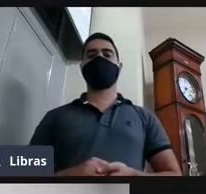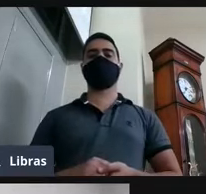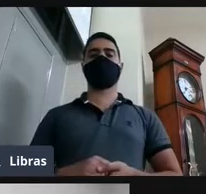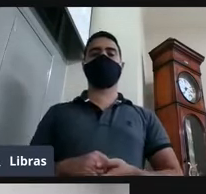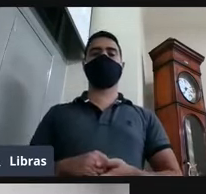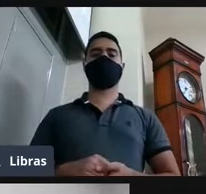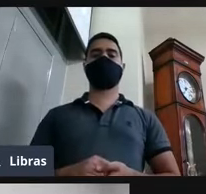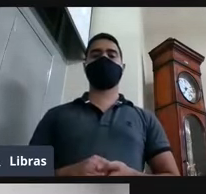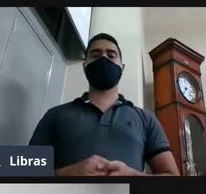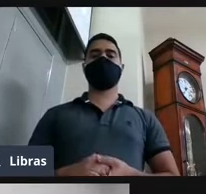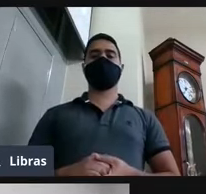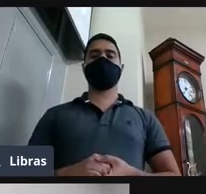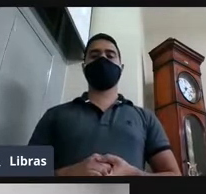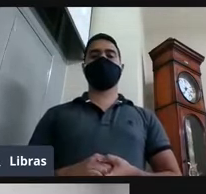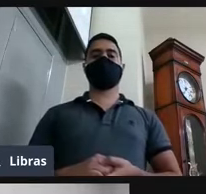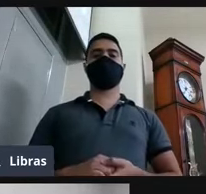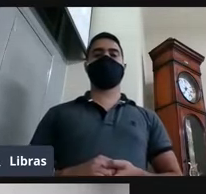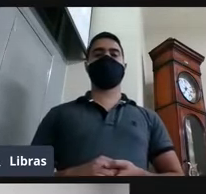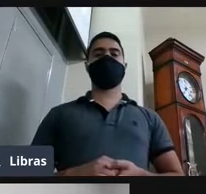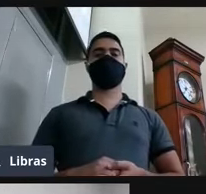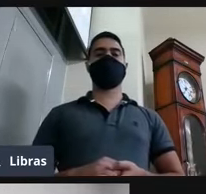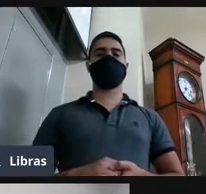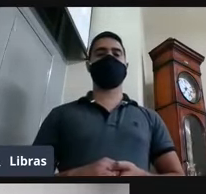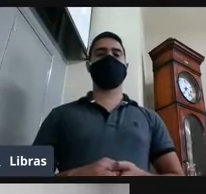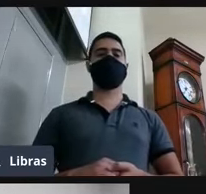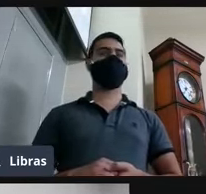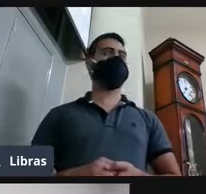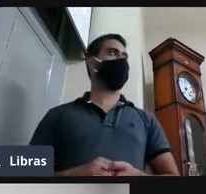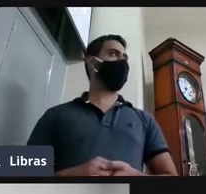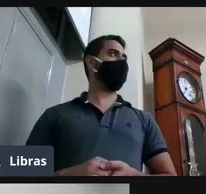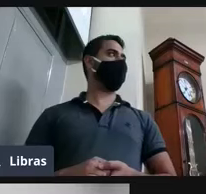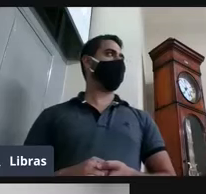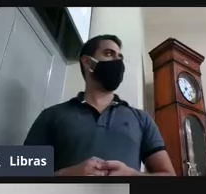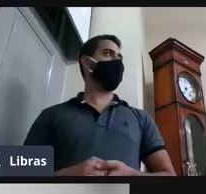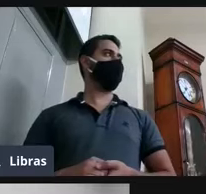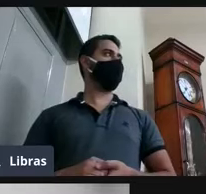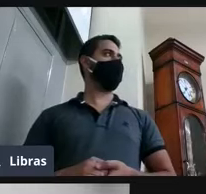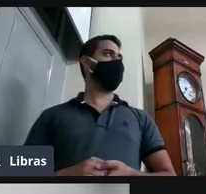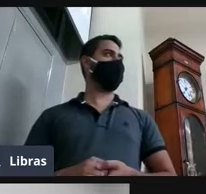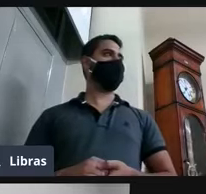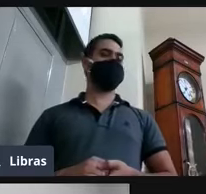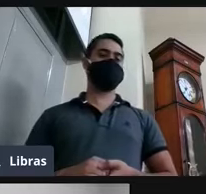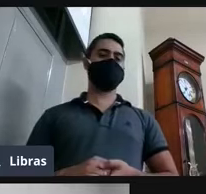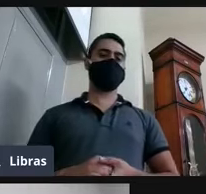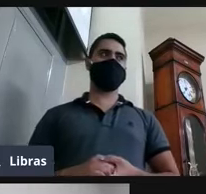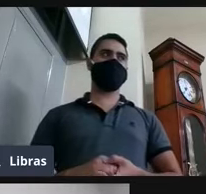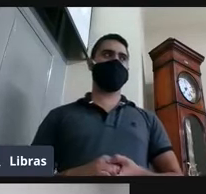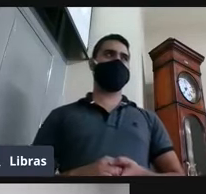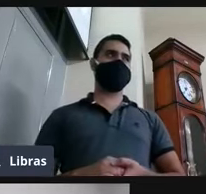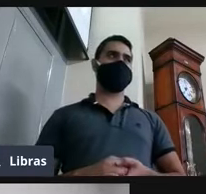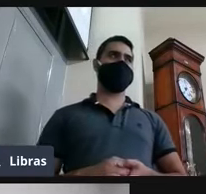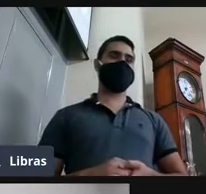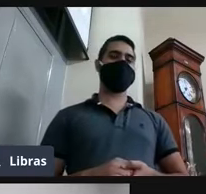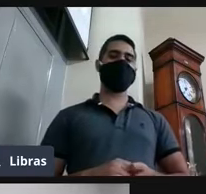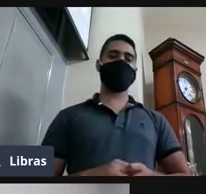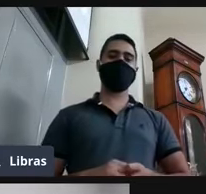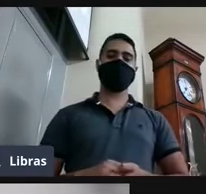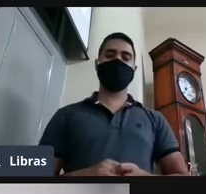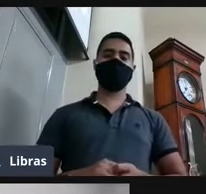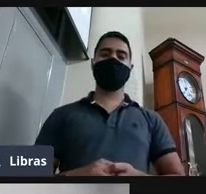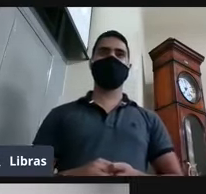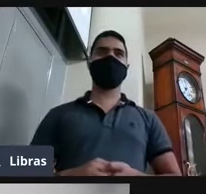Vereador Fábio Antônio Pires Jorge, presente. Vereador Marcelo Moreira, Marcelo de Santa Isabel, vereador Marcos